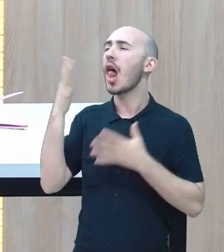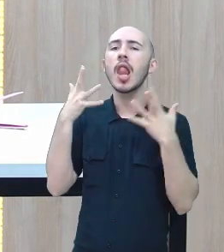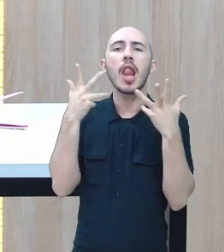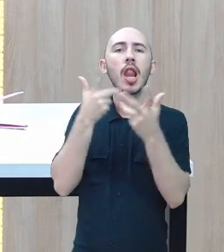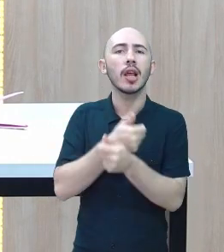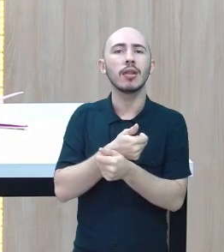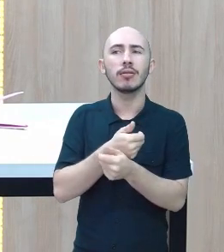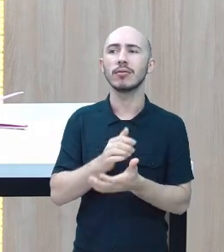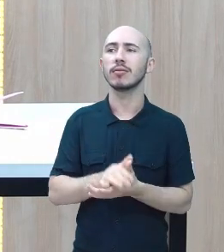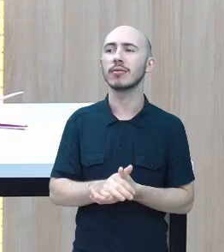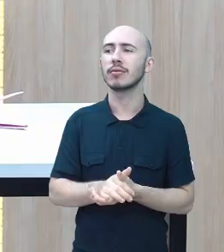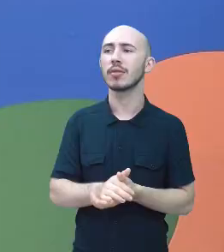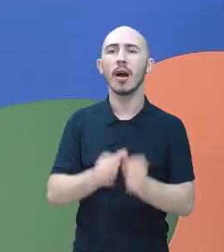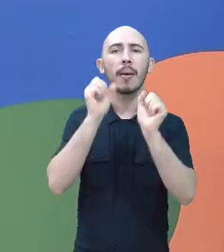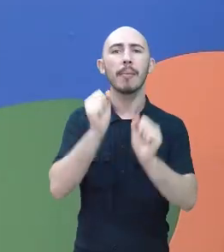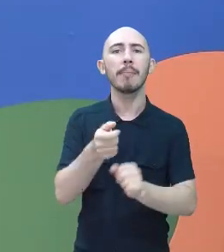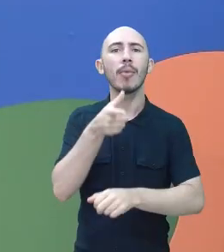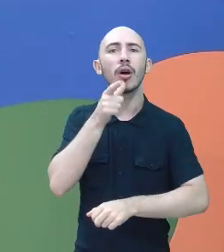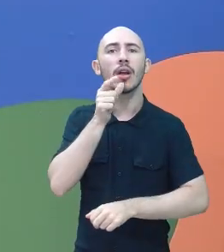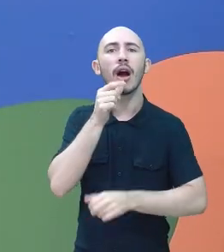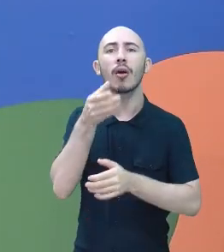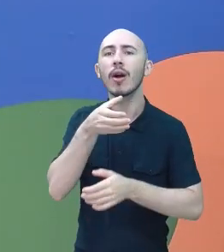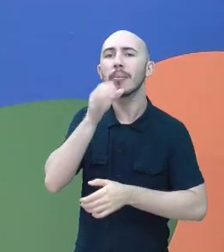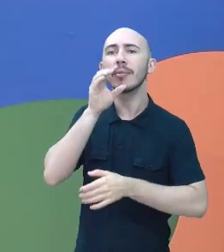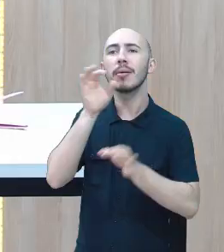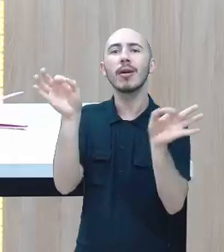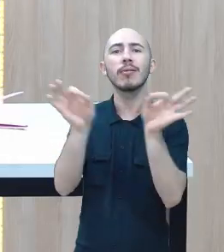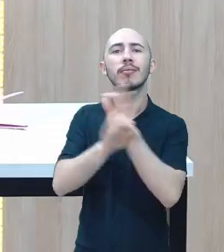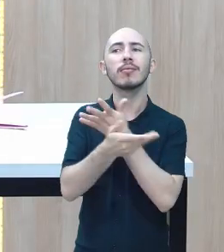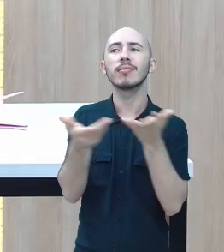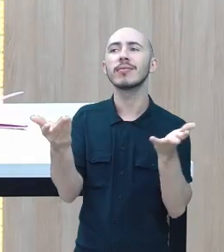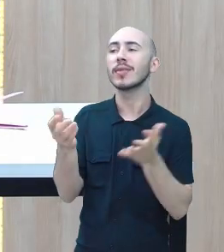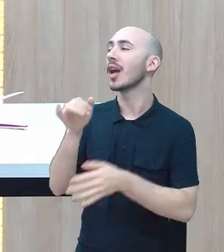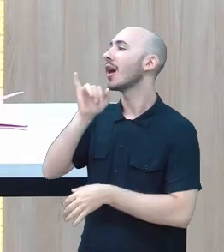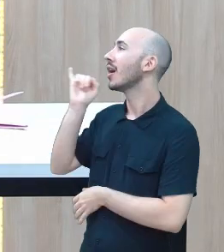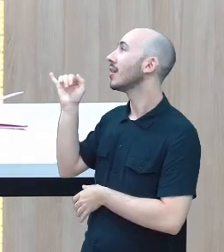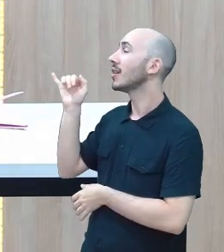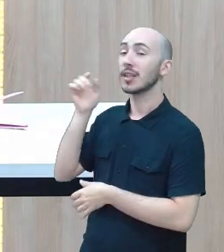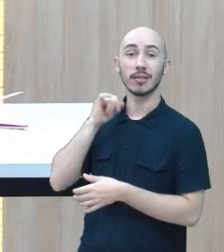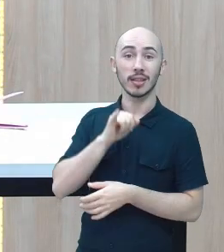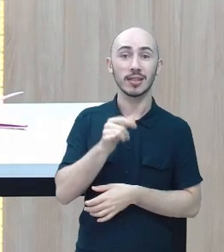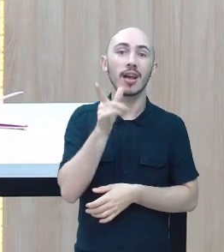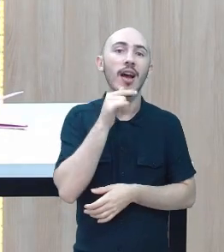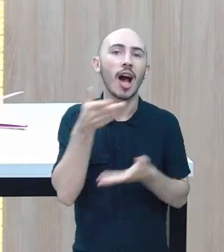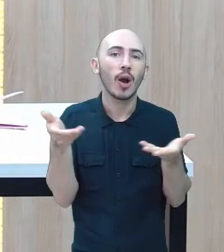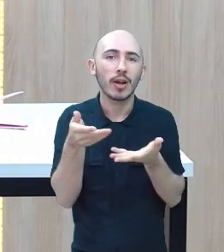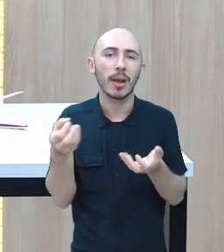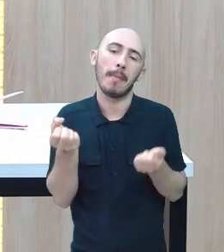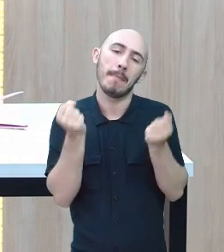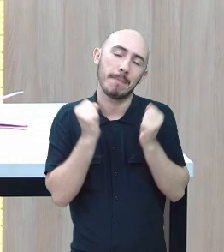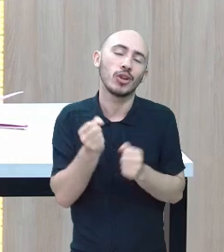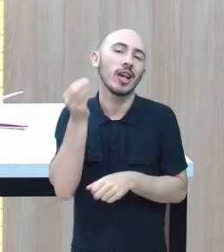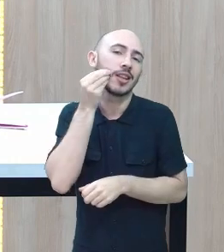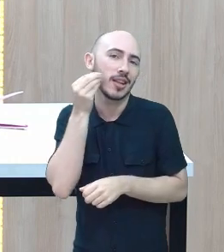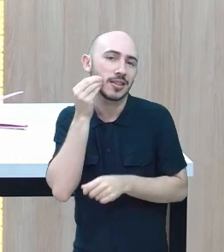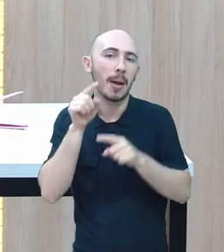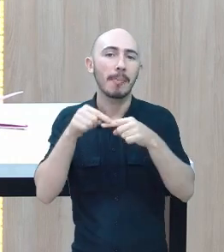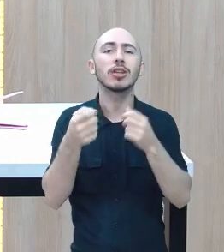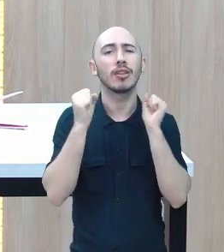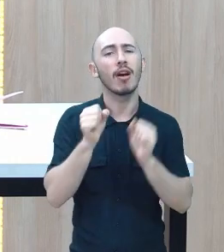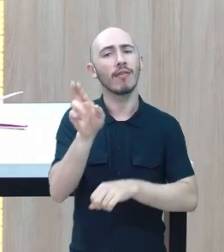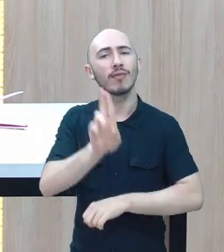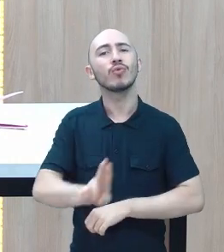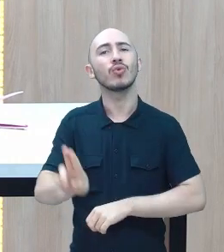Abriu, você já pode beber água. Se a gente tivesse água aqui, a gente faria um teste. Ok,